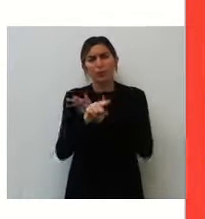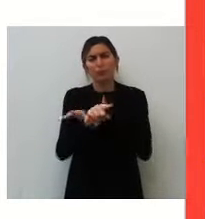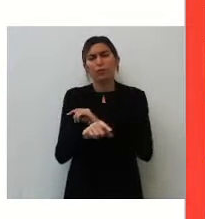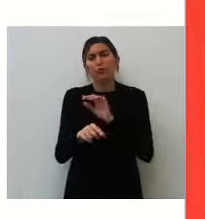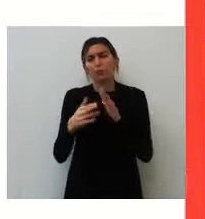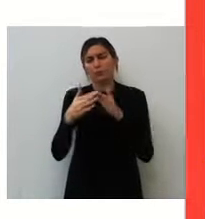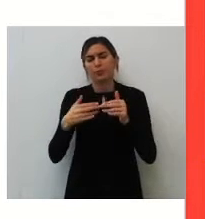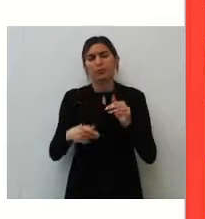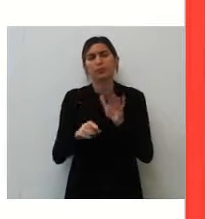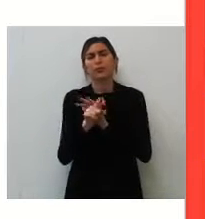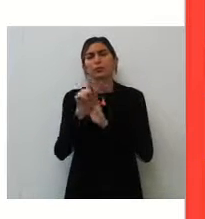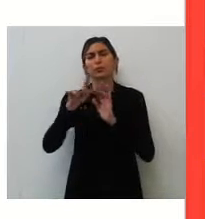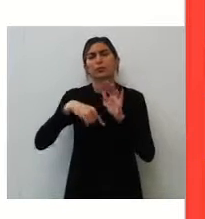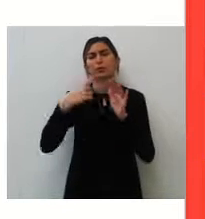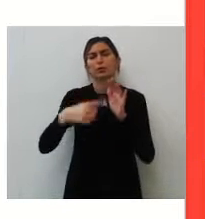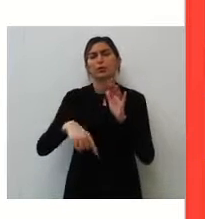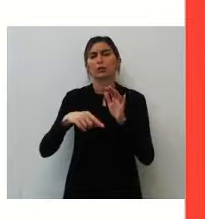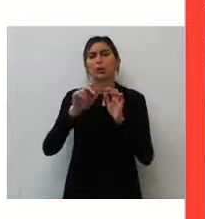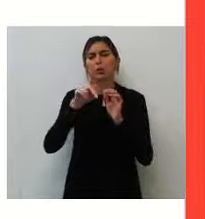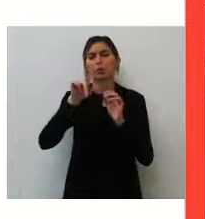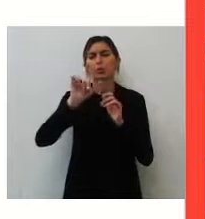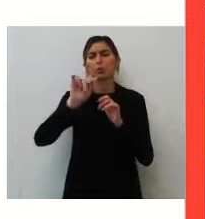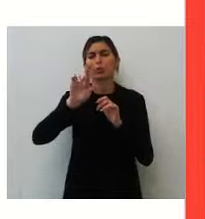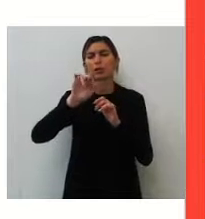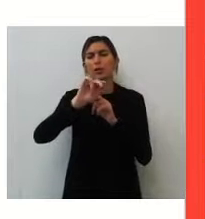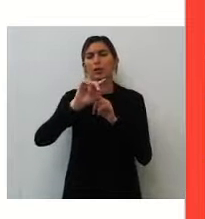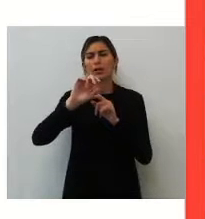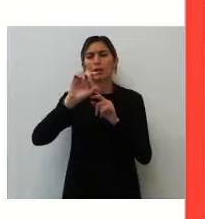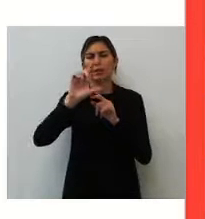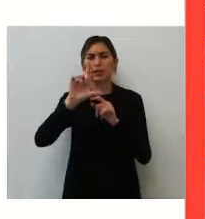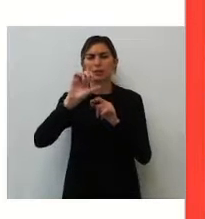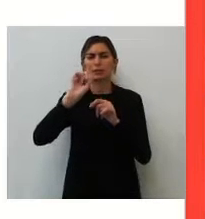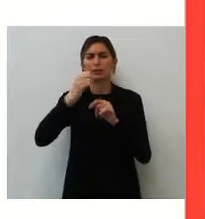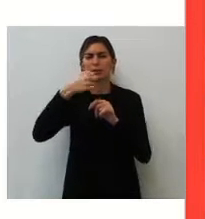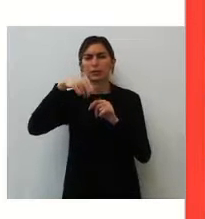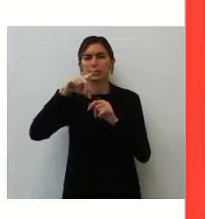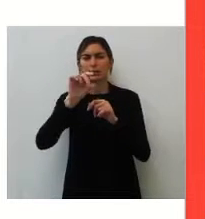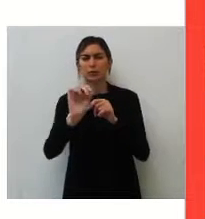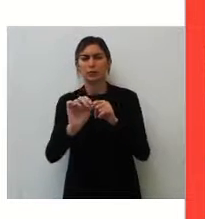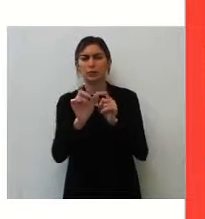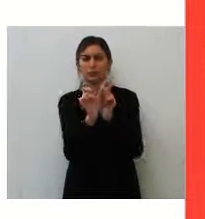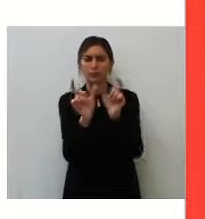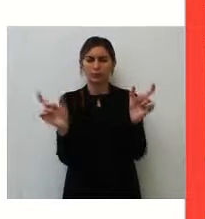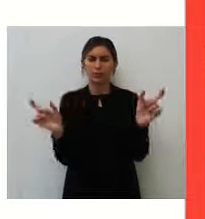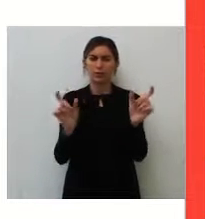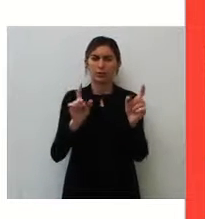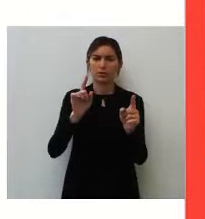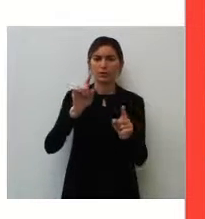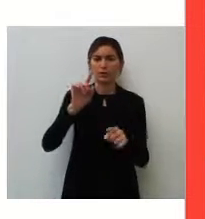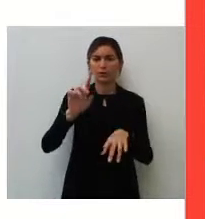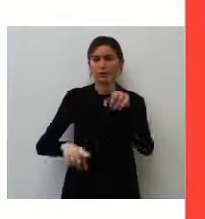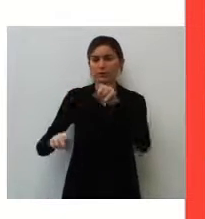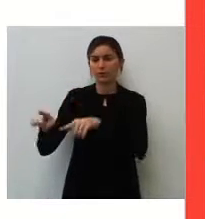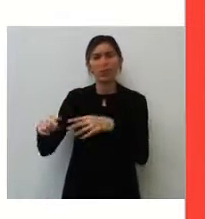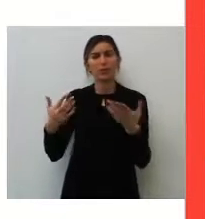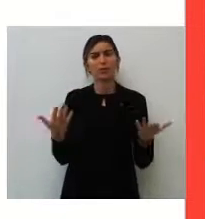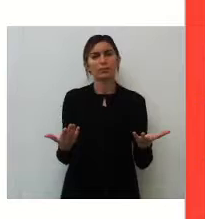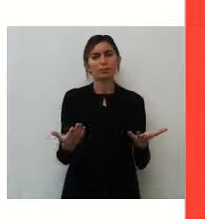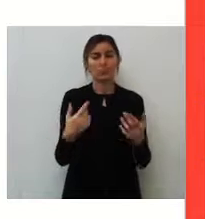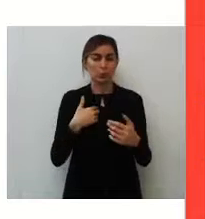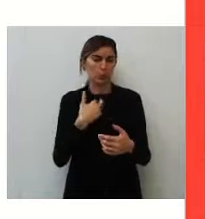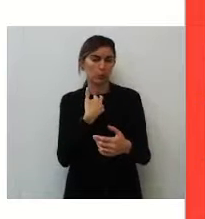gente assinale a alternativa em que pluralizando-se a frase as palavras destacadas permanecem invariáveis ó